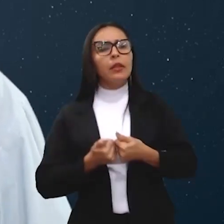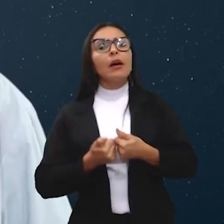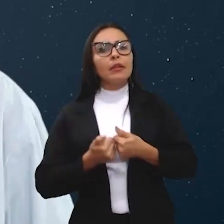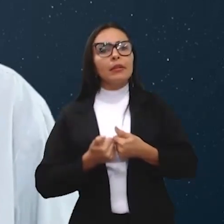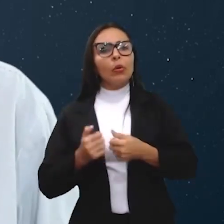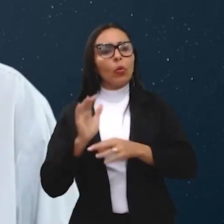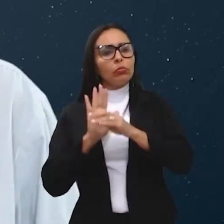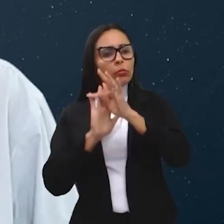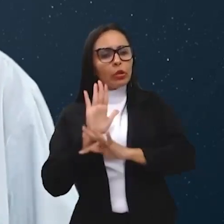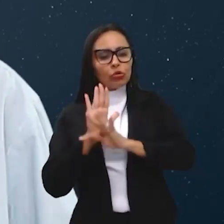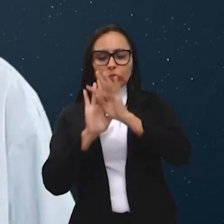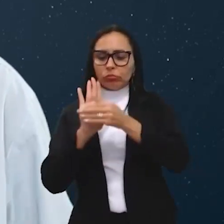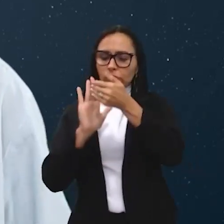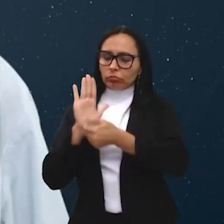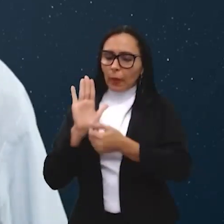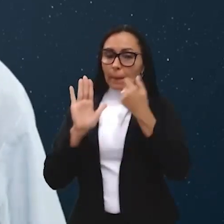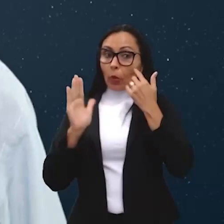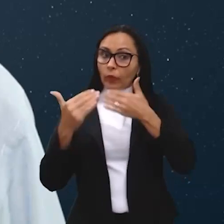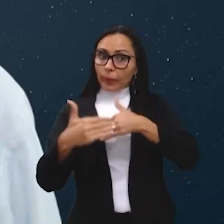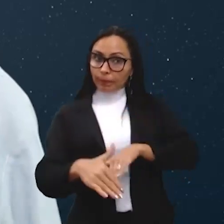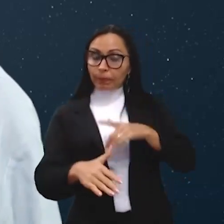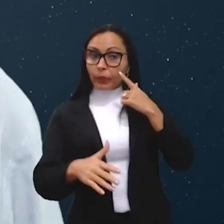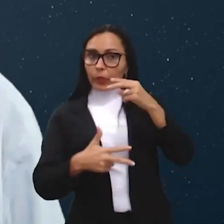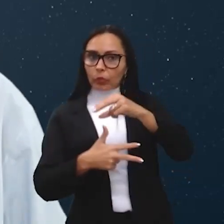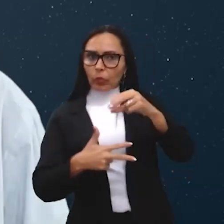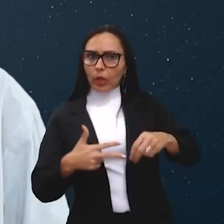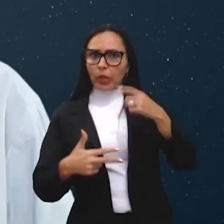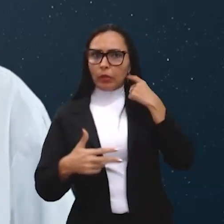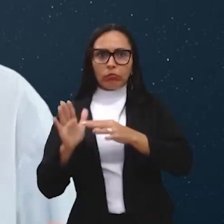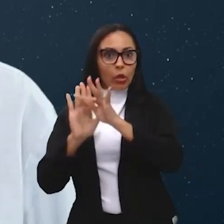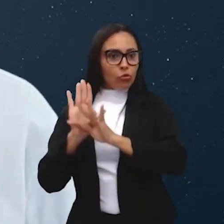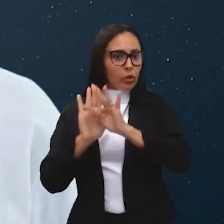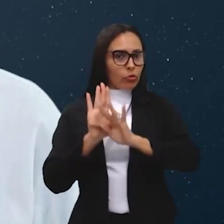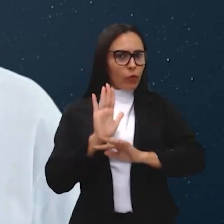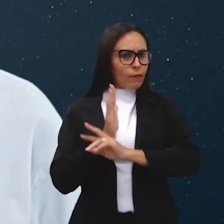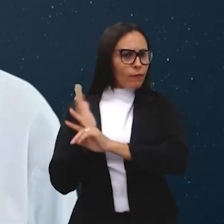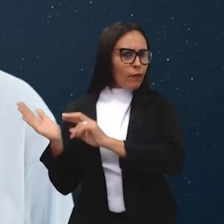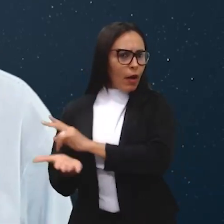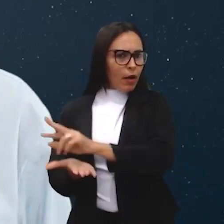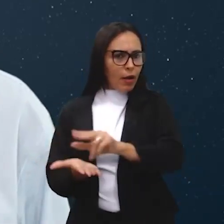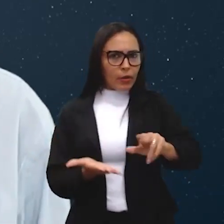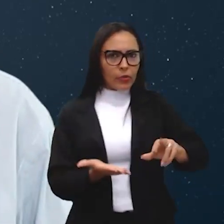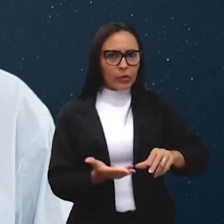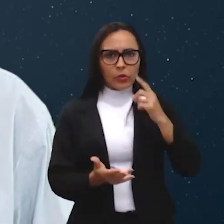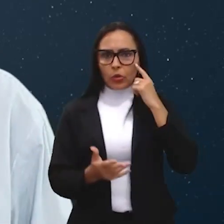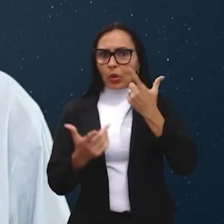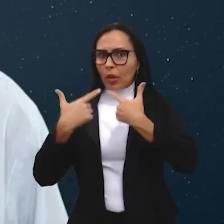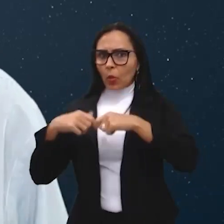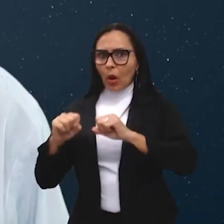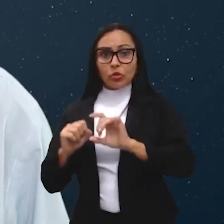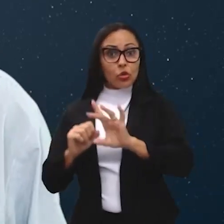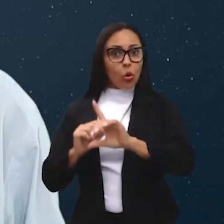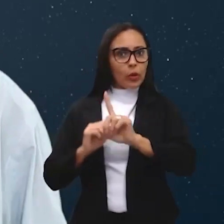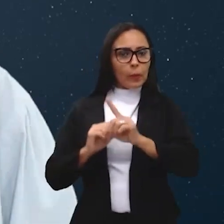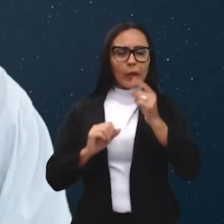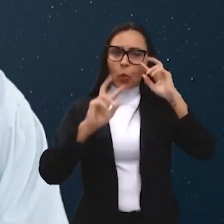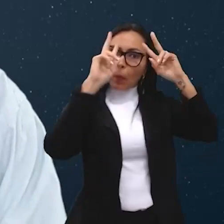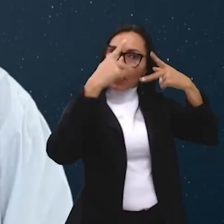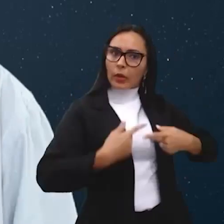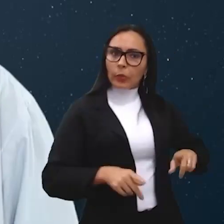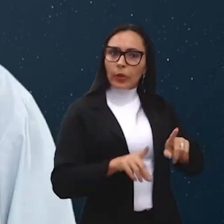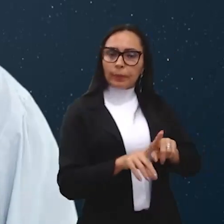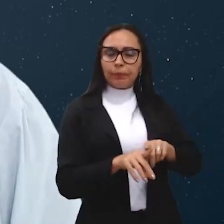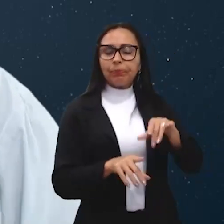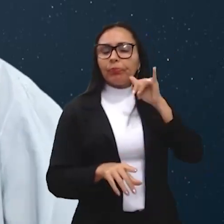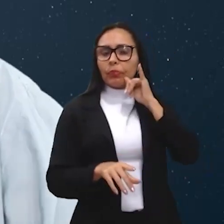com textos na prova. Você sabe que a prova do Enem tem muitos textos, não só de linguagem, né? Mas de humanas, por exemplo. No primeiro